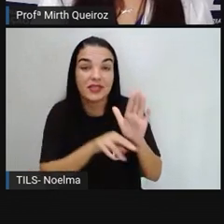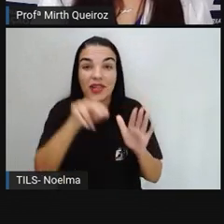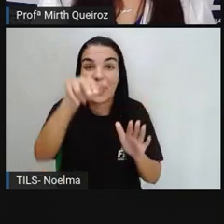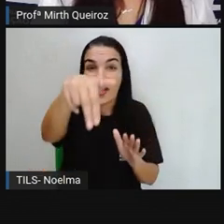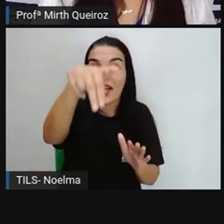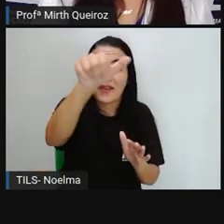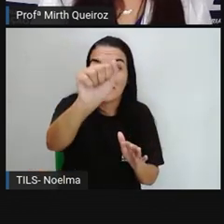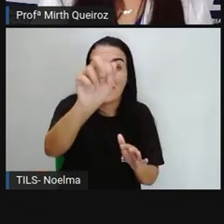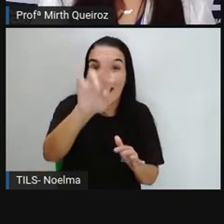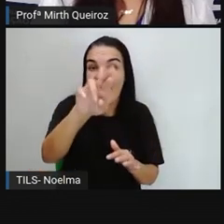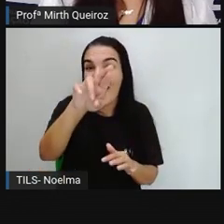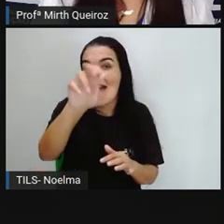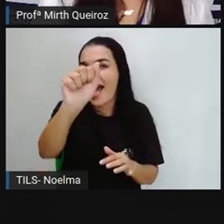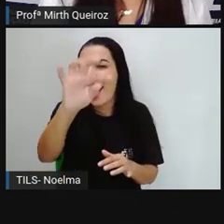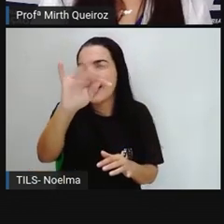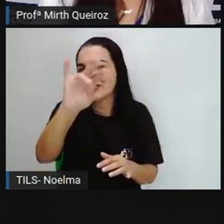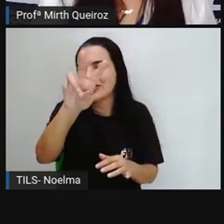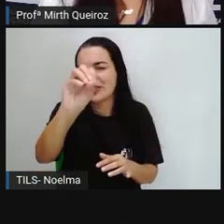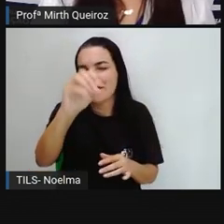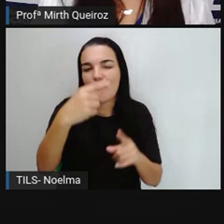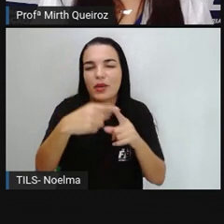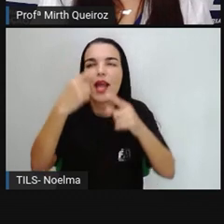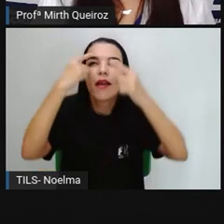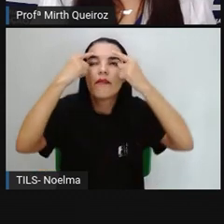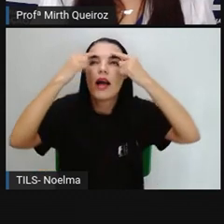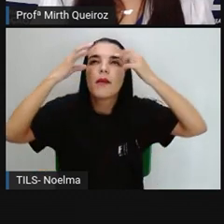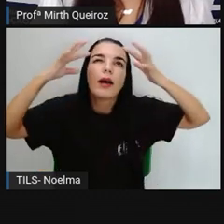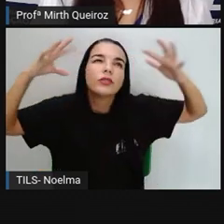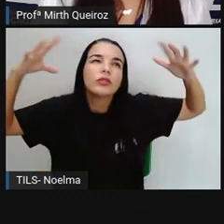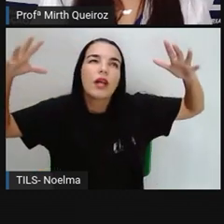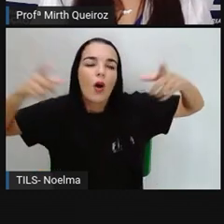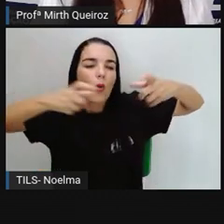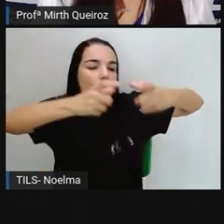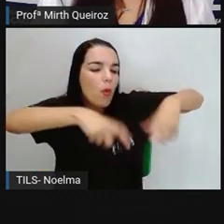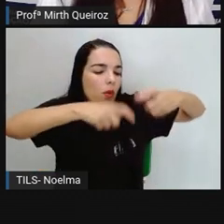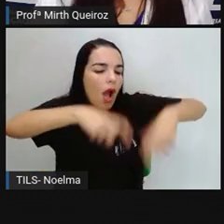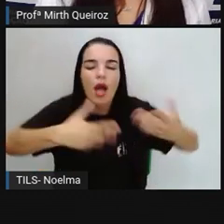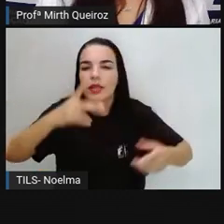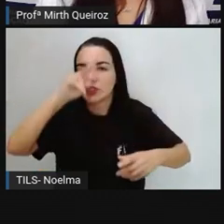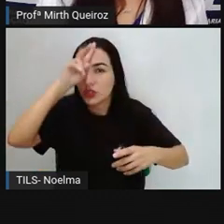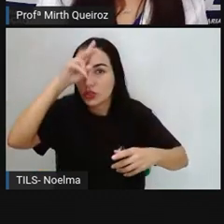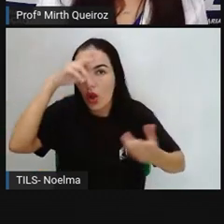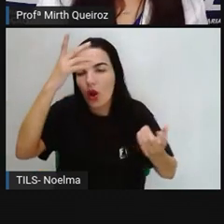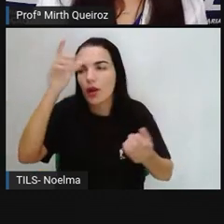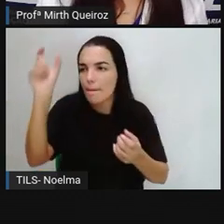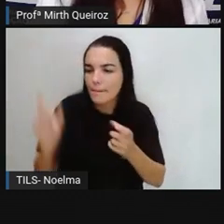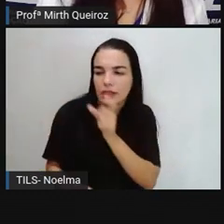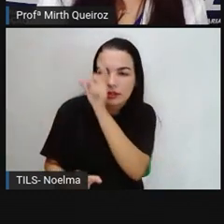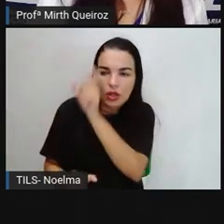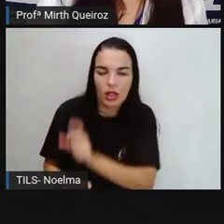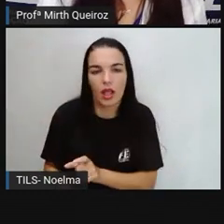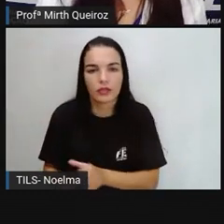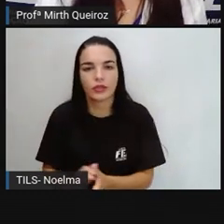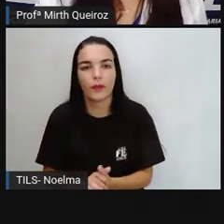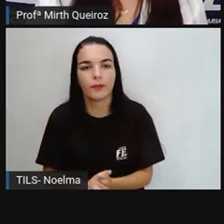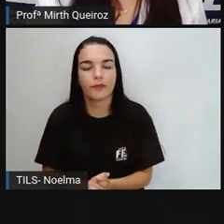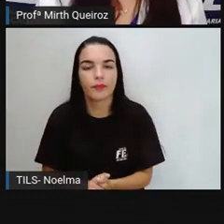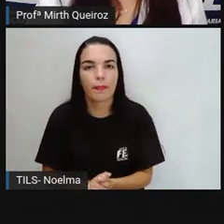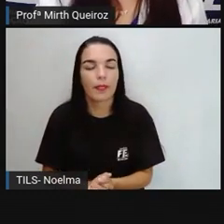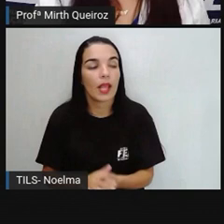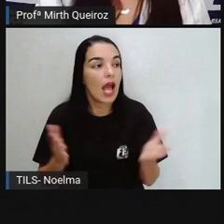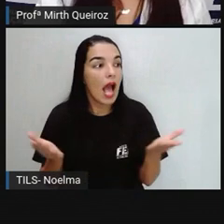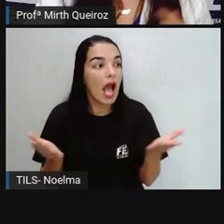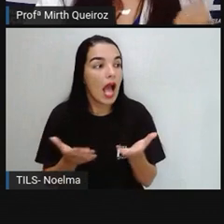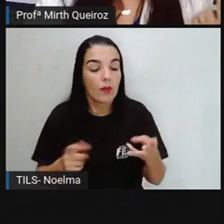Onde a gente vai imaginar o cenário, a gente vai imaginar os personagens. E depois do texto, o que eu tenho que